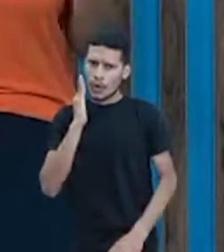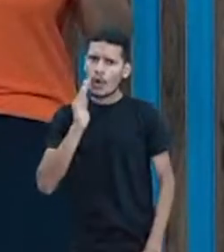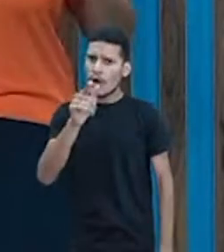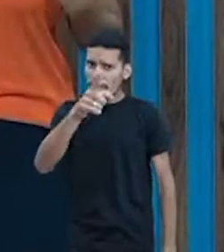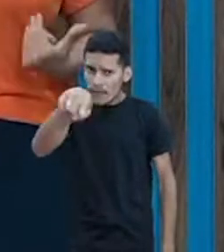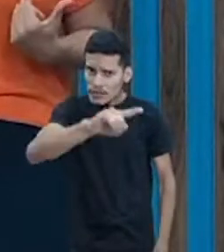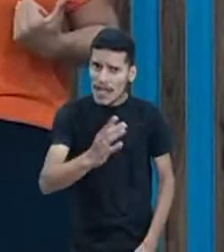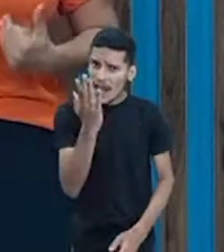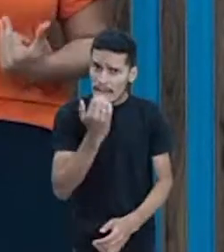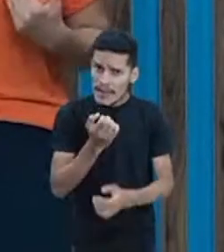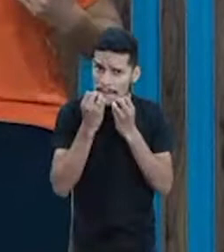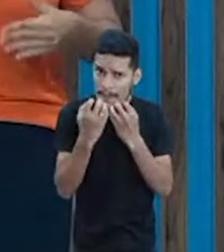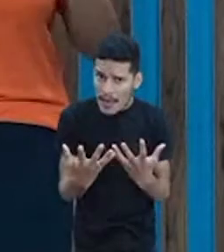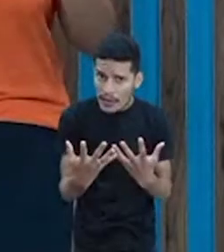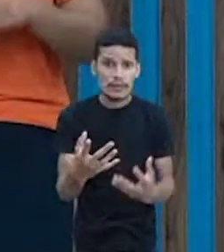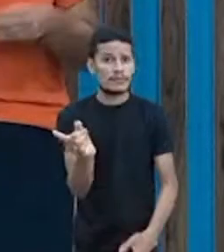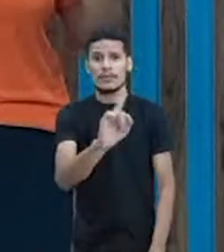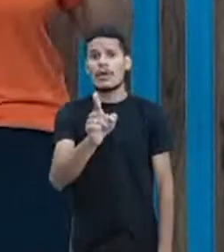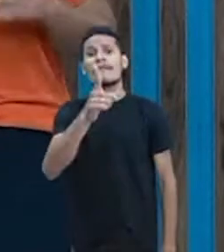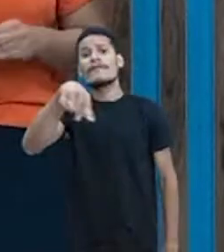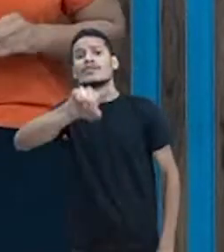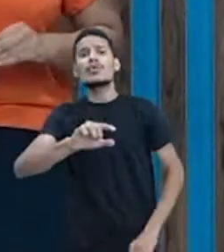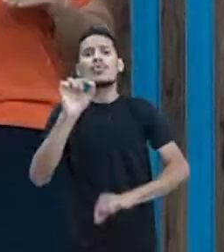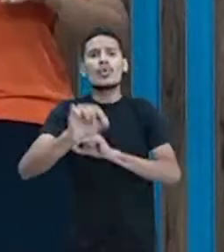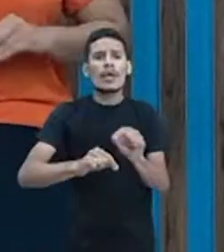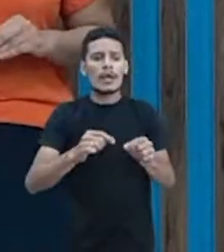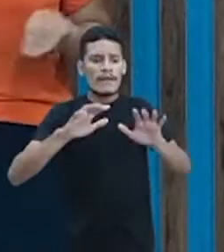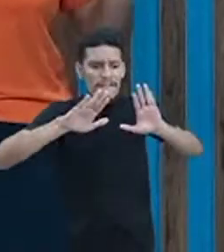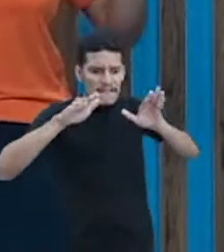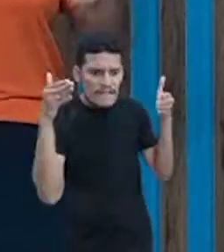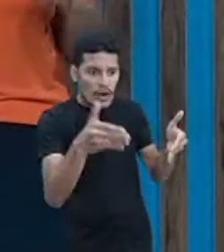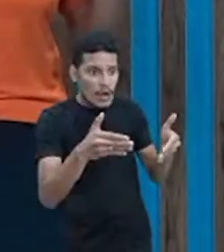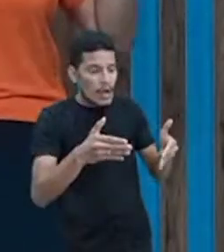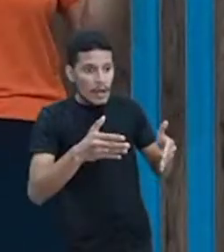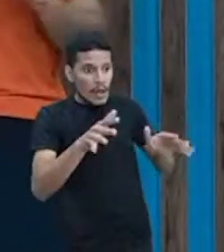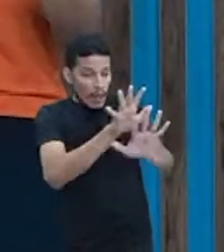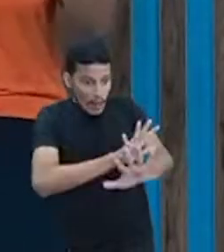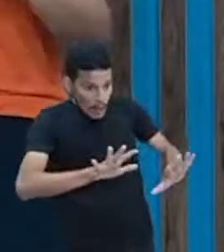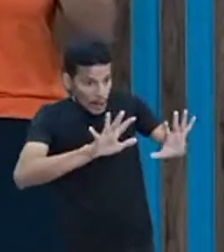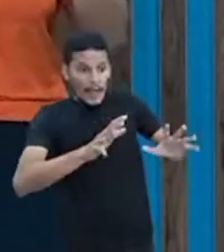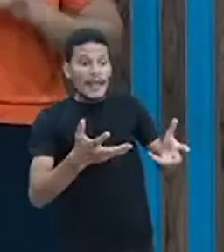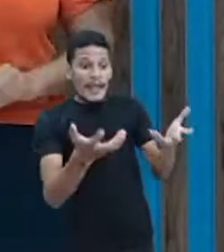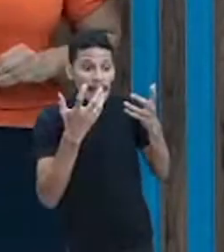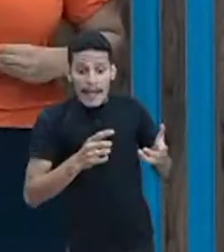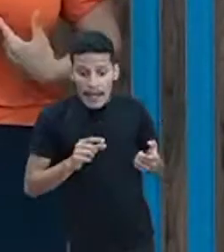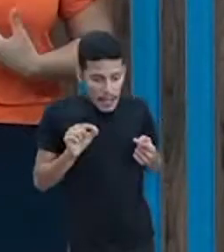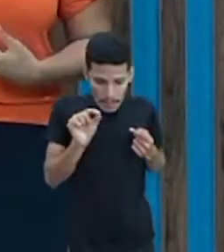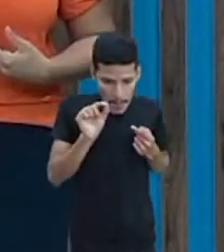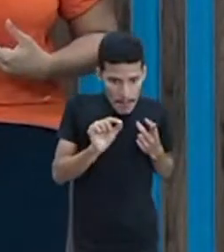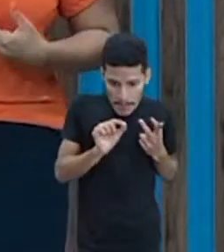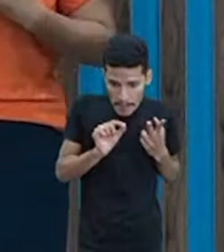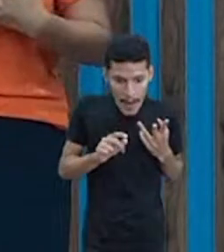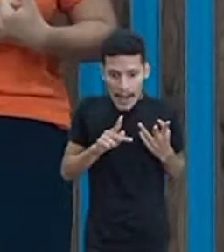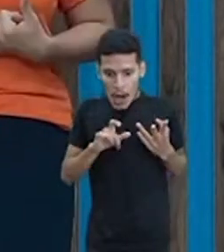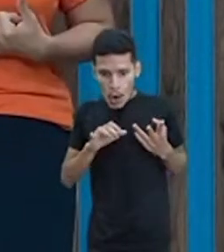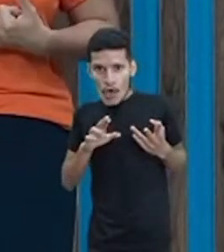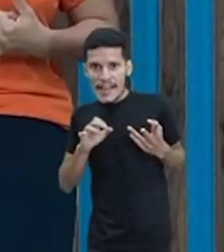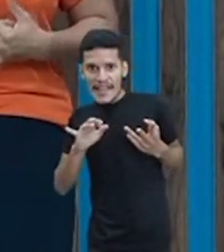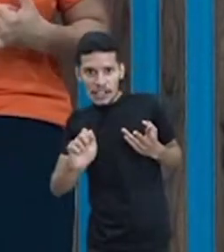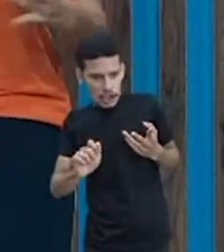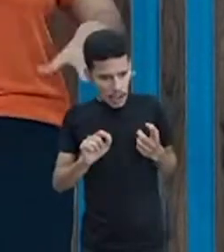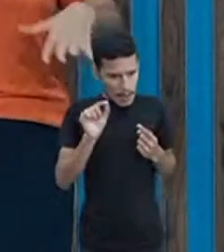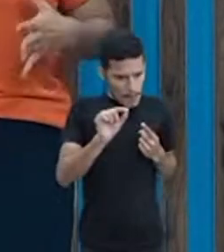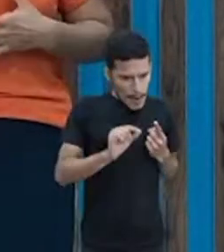se alimentar bem, é você ser completamente obcecado. É você contar cada caloria do alface, por exemplo. É